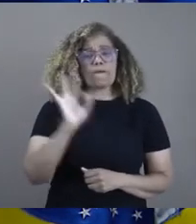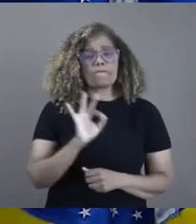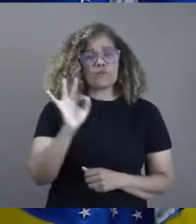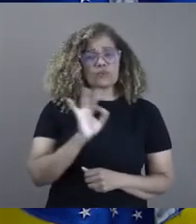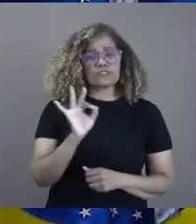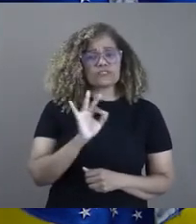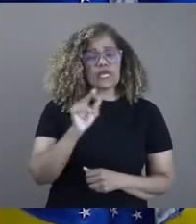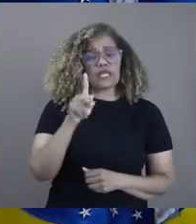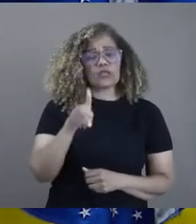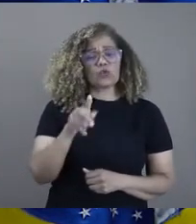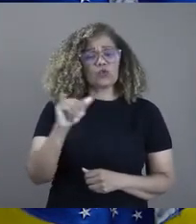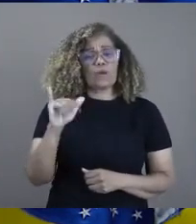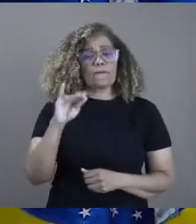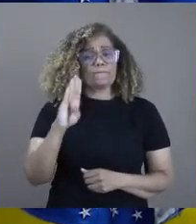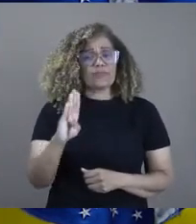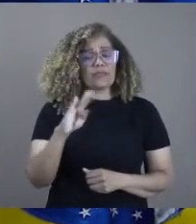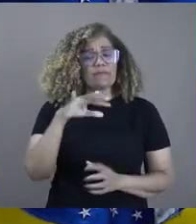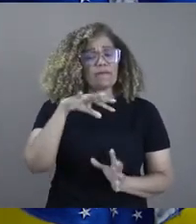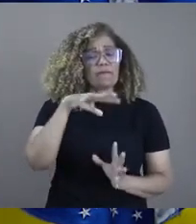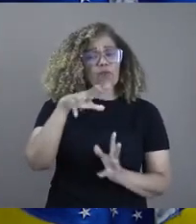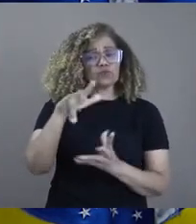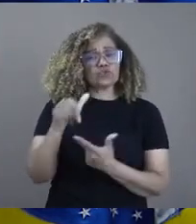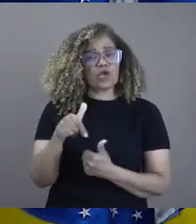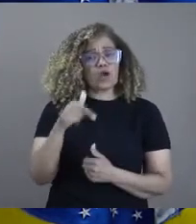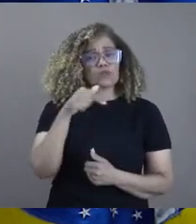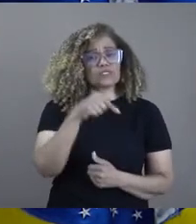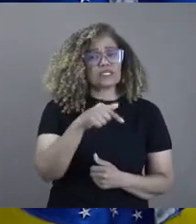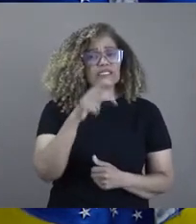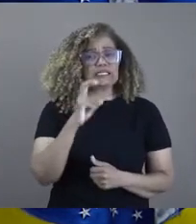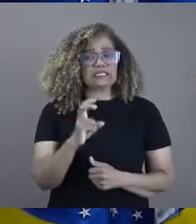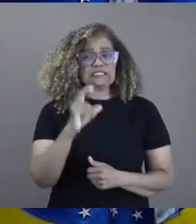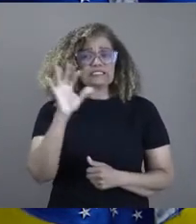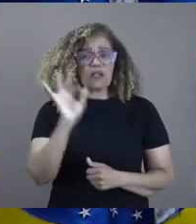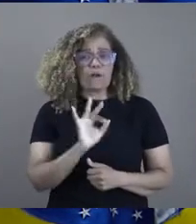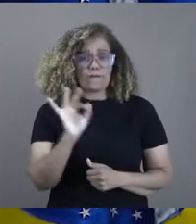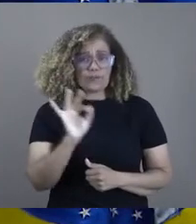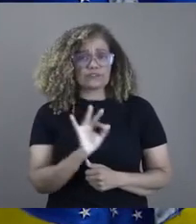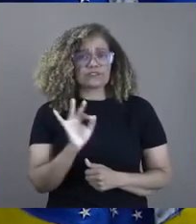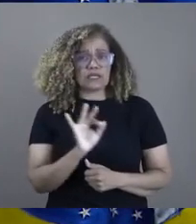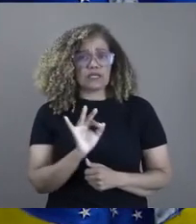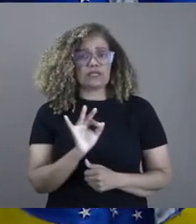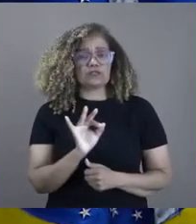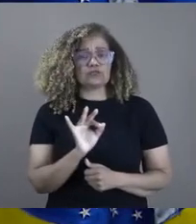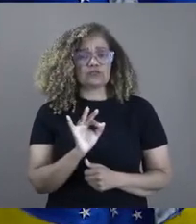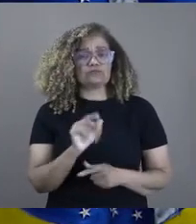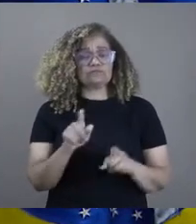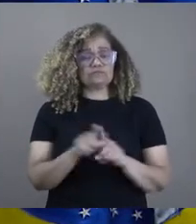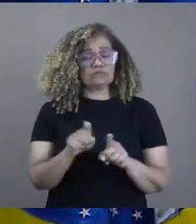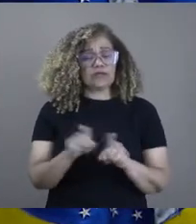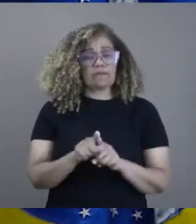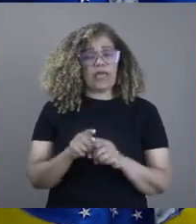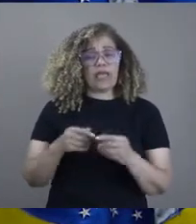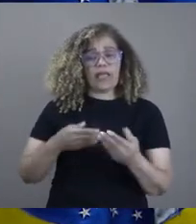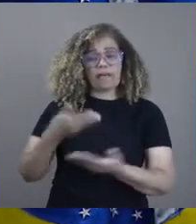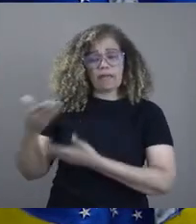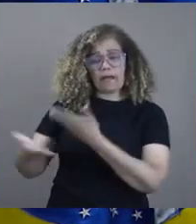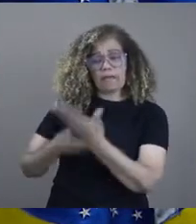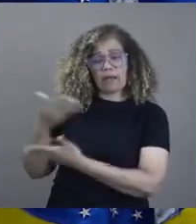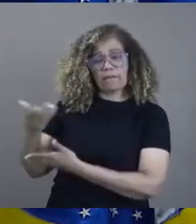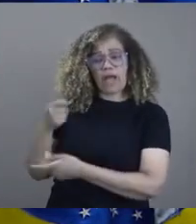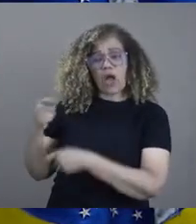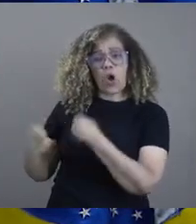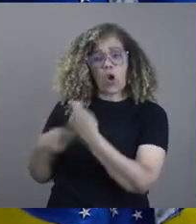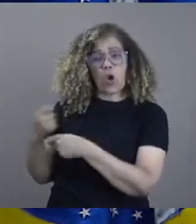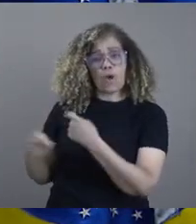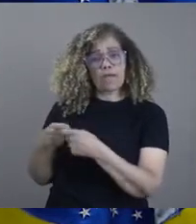PIB Mundial e 75% do comércio internacional